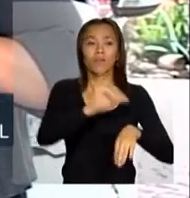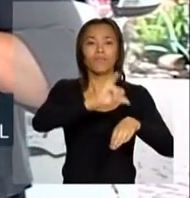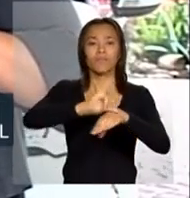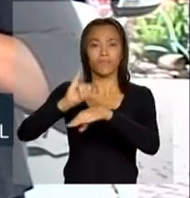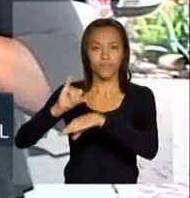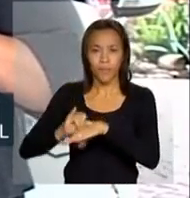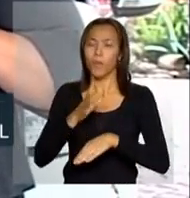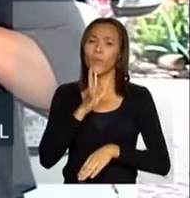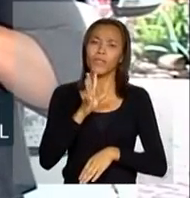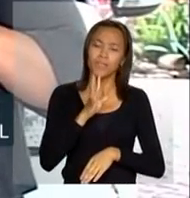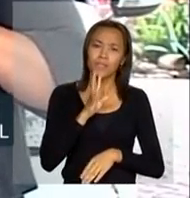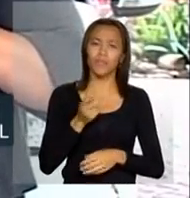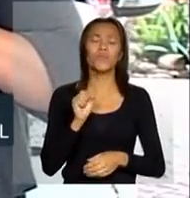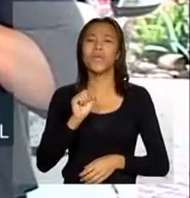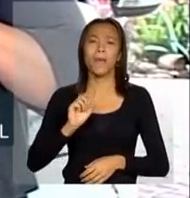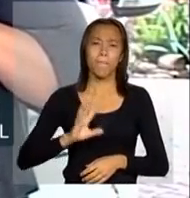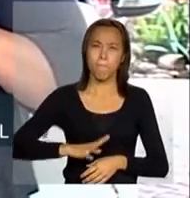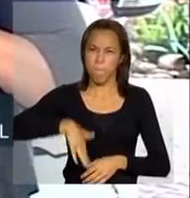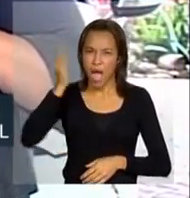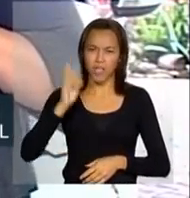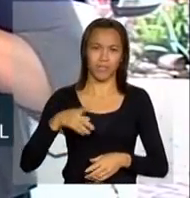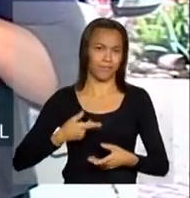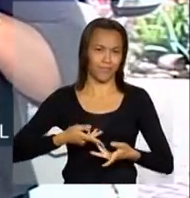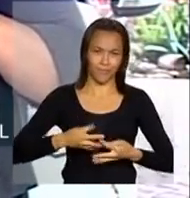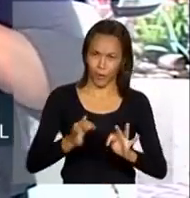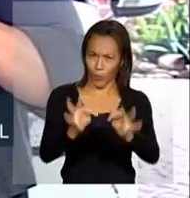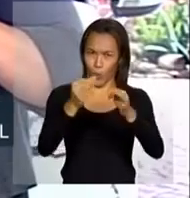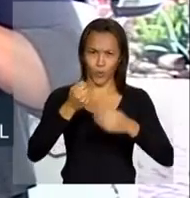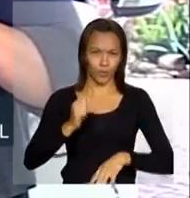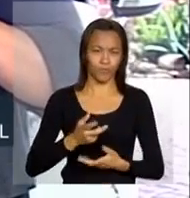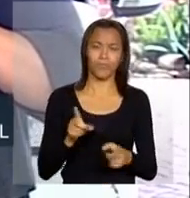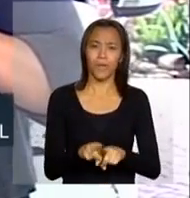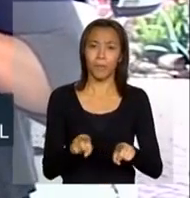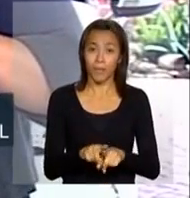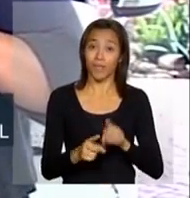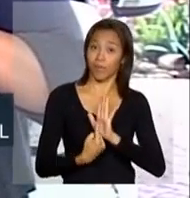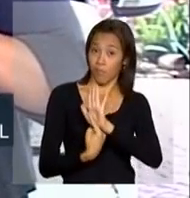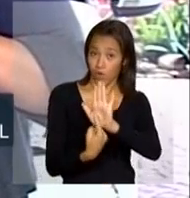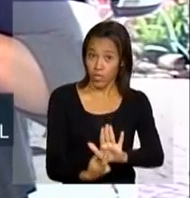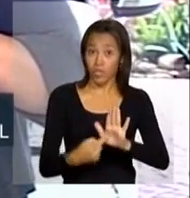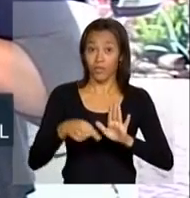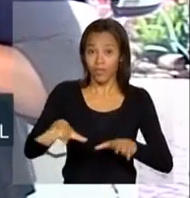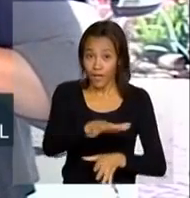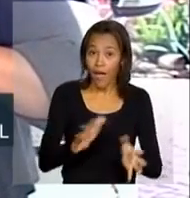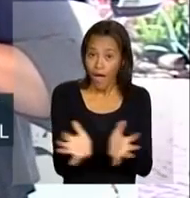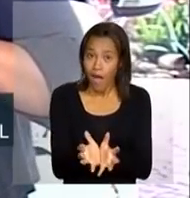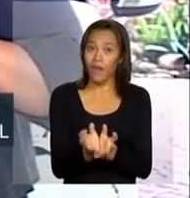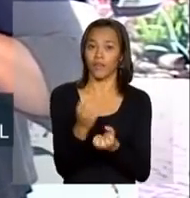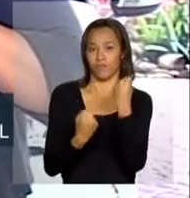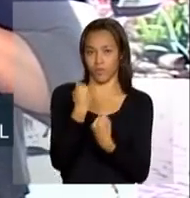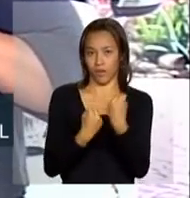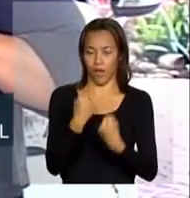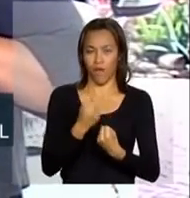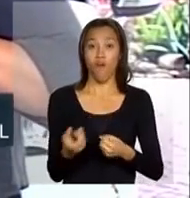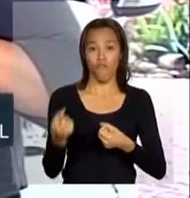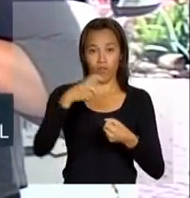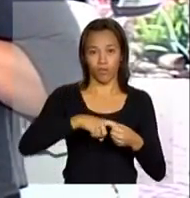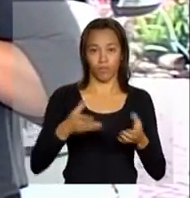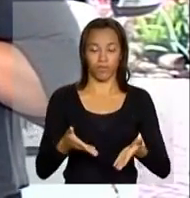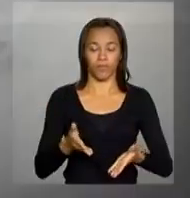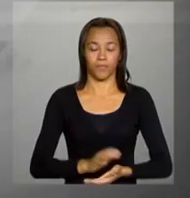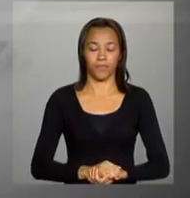estandes, conhecendo o que há de mais moderno e também os lançamentos tecnológicos no setor automotivo. Voltamos ao